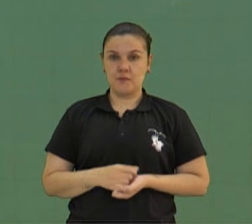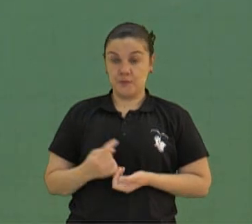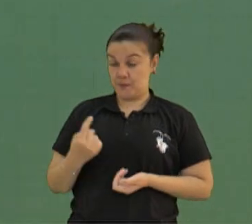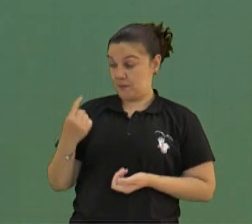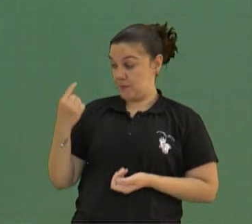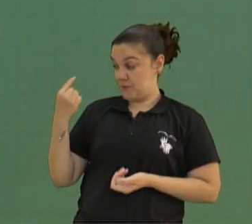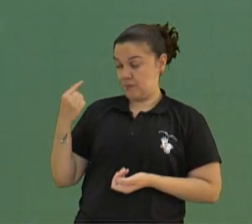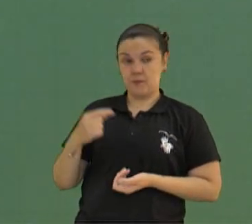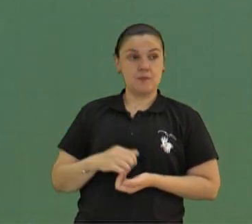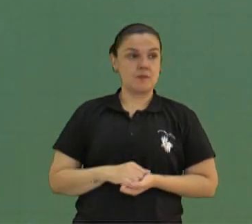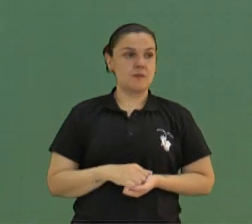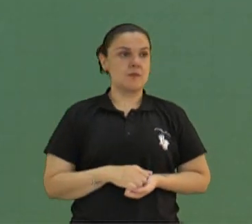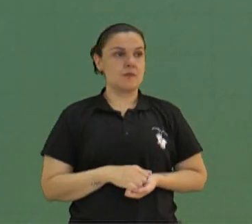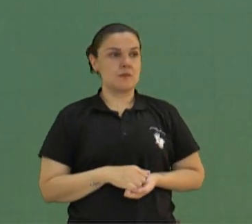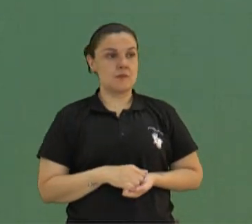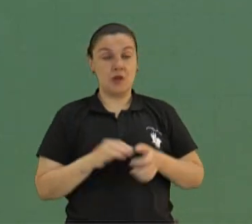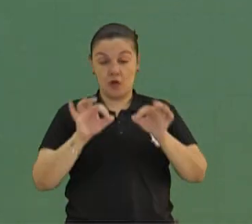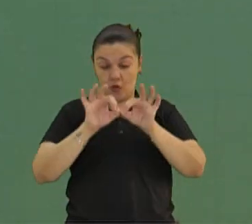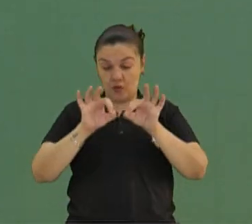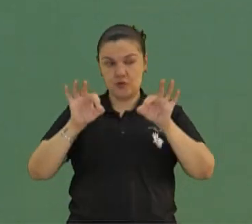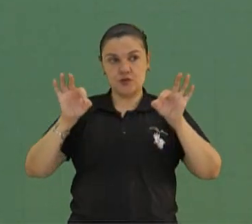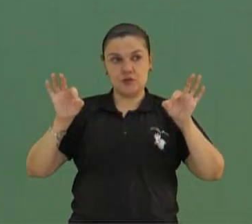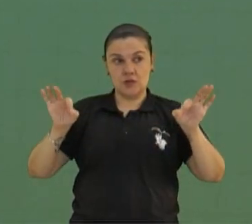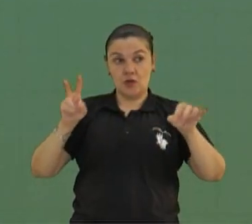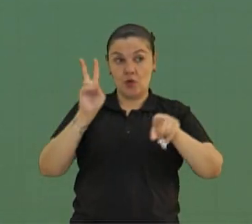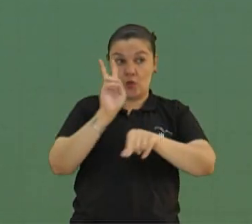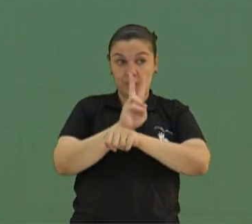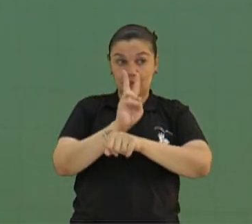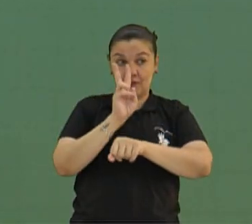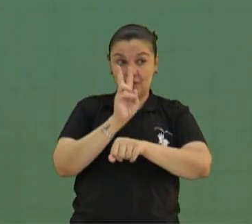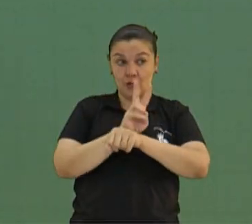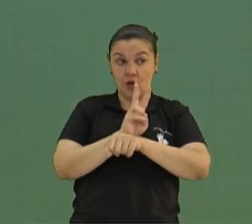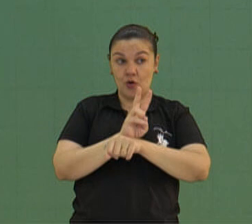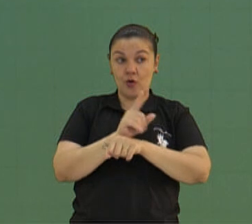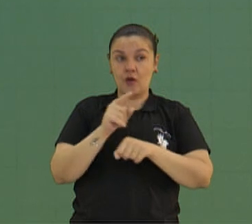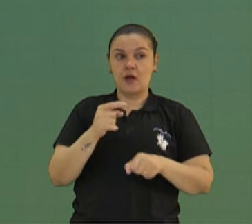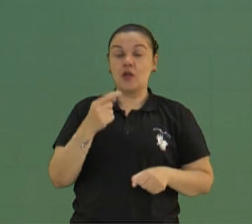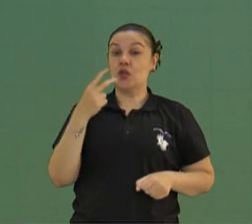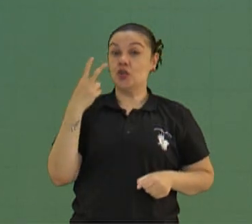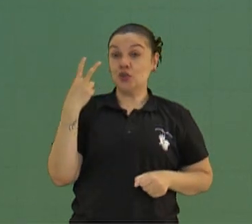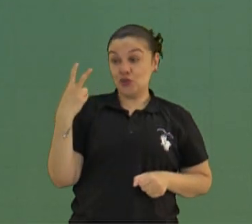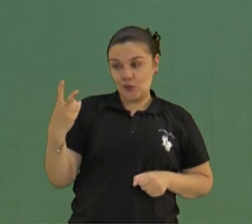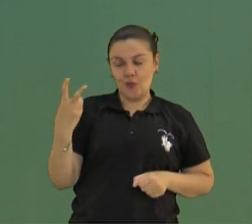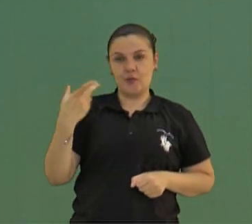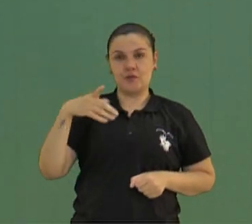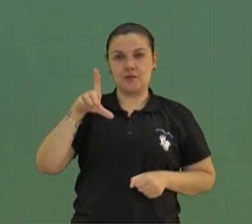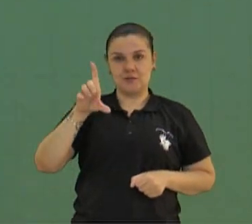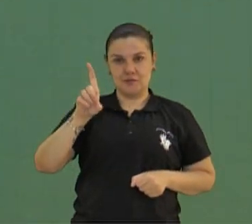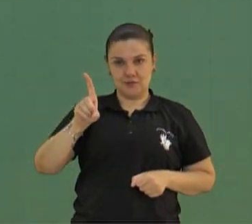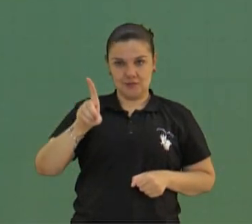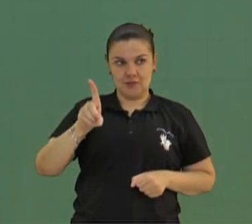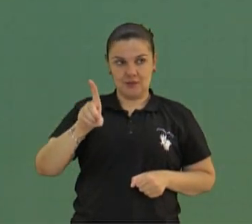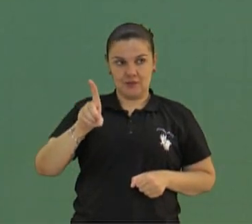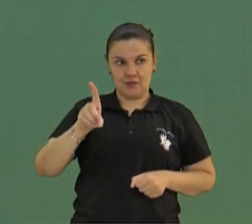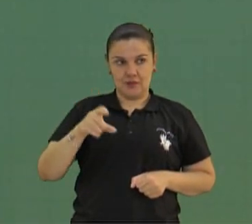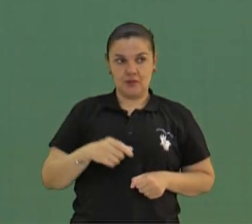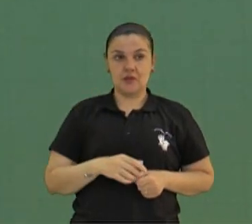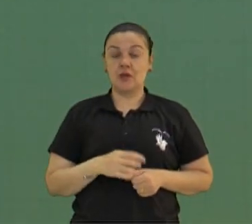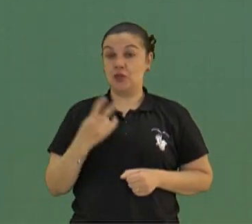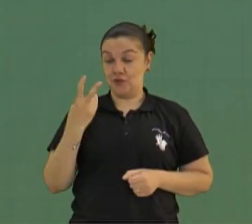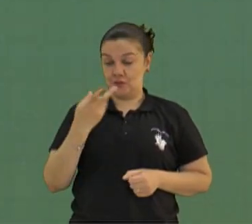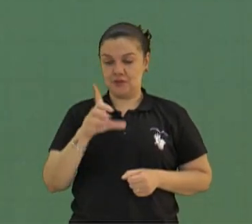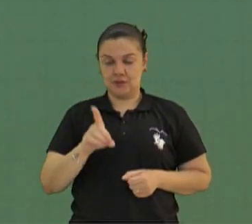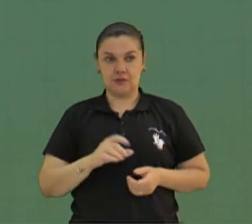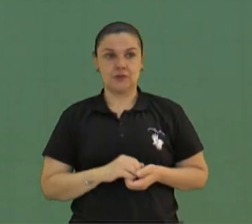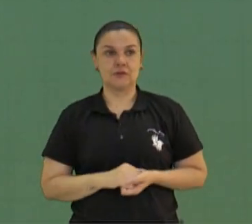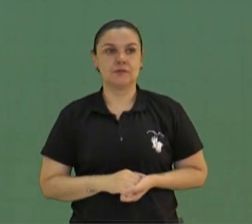dividido pela distância. Tome cuidado, o fio 1 ele está a uma distância 2D. Então, a distância vai ser 2D.